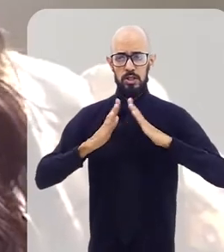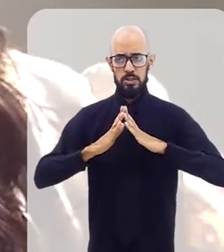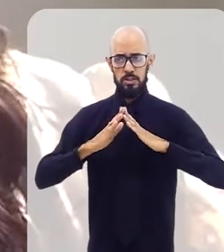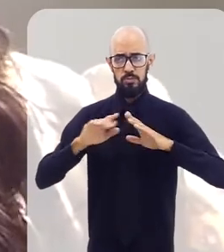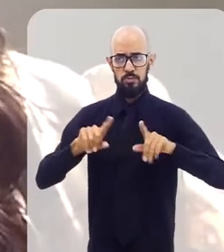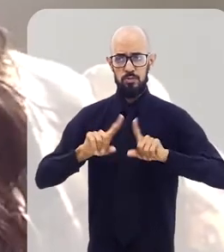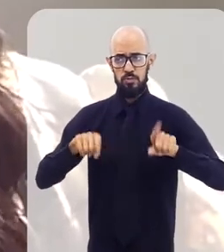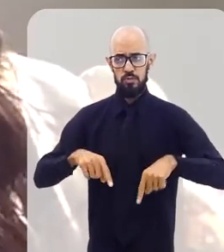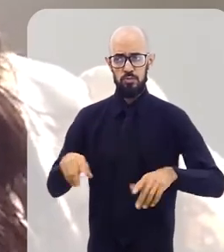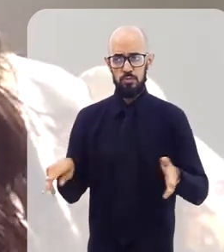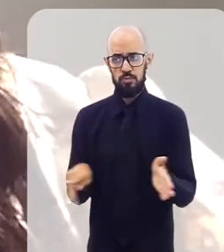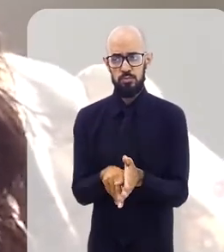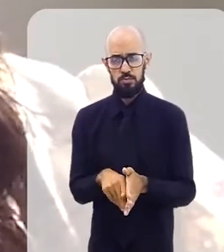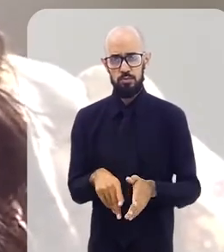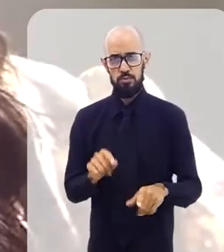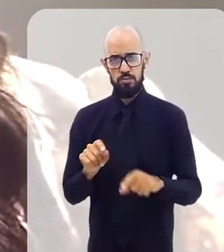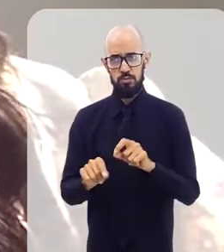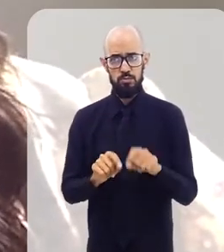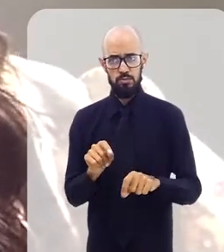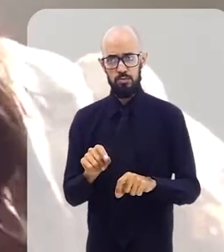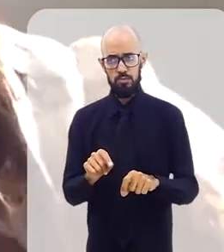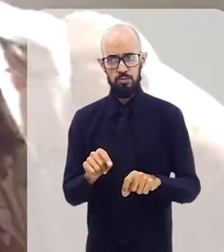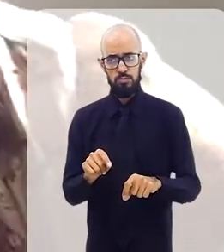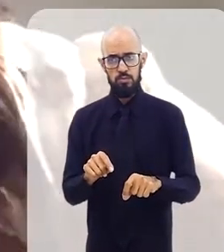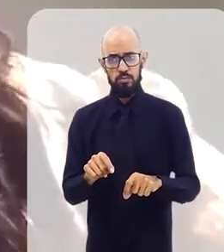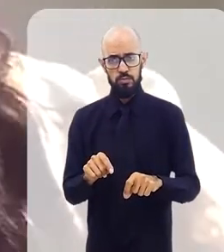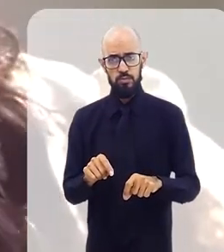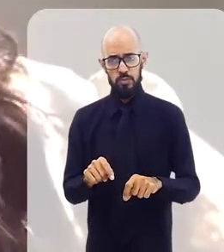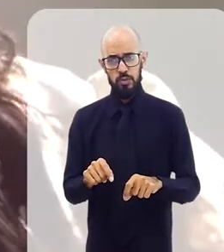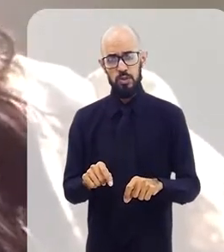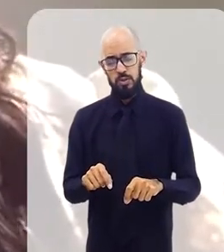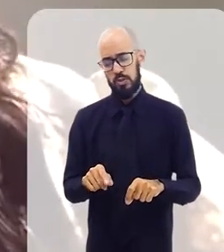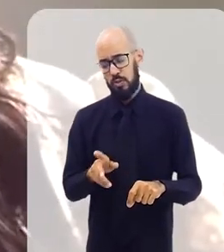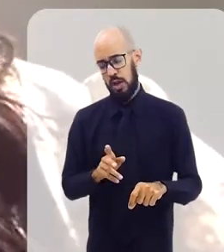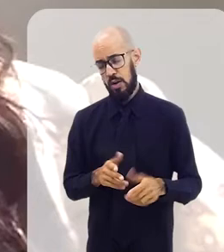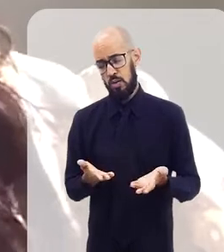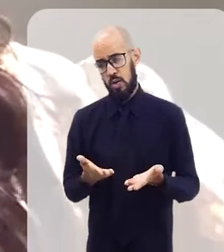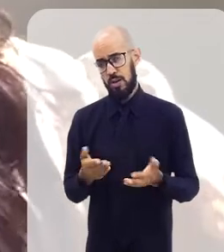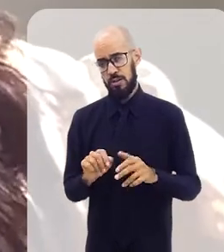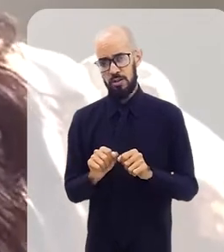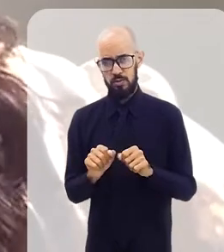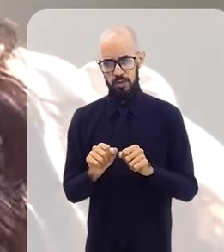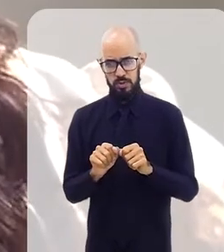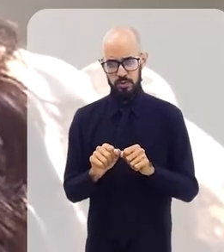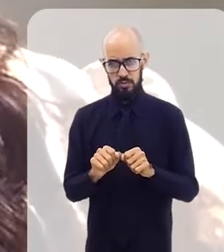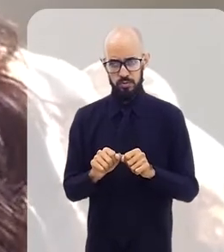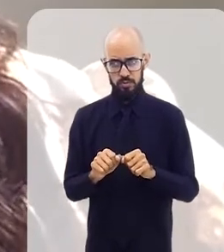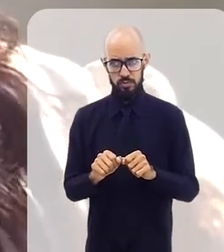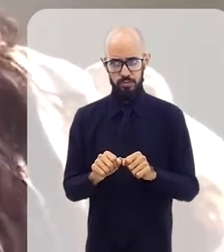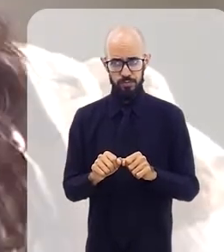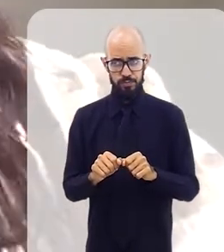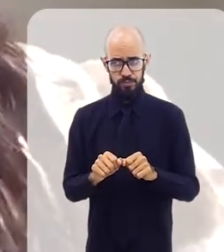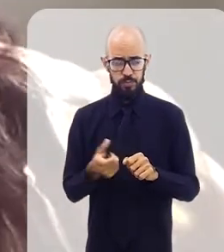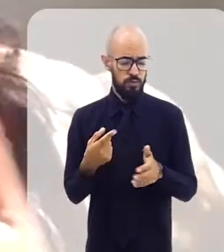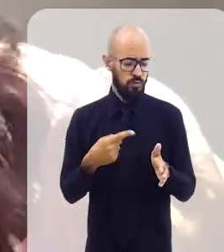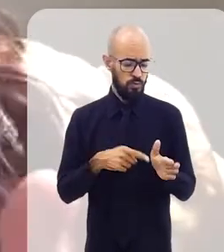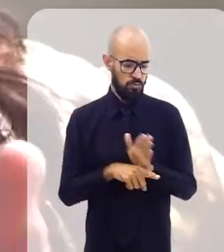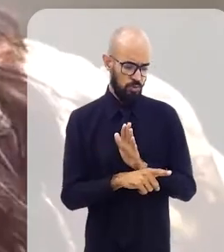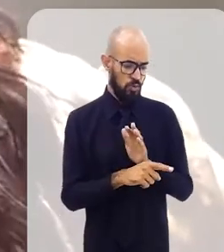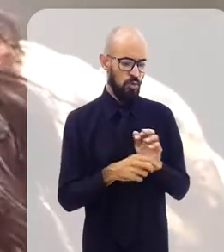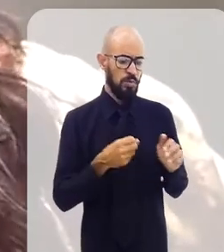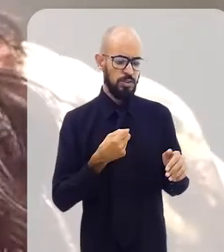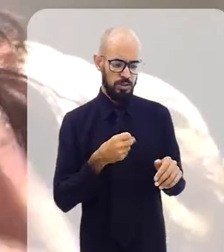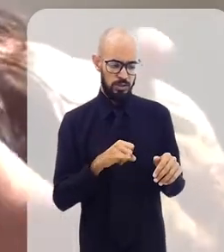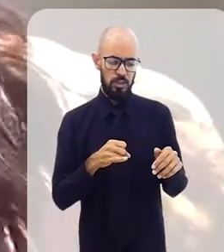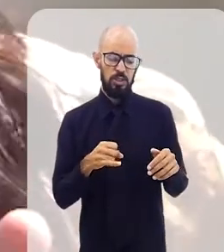para os funcionários próprios, né, virou praticamente uma tendência agora. E a gente perguntou não se